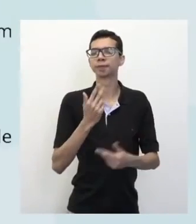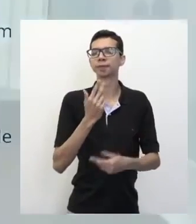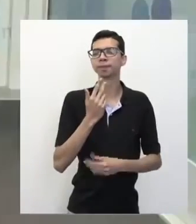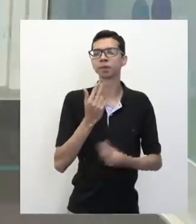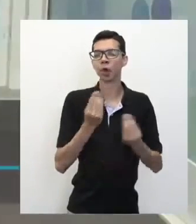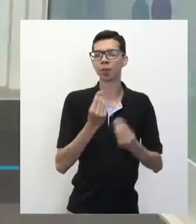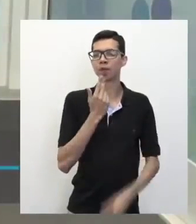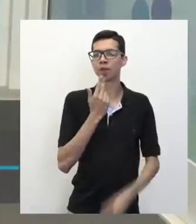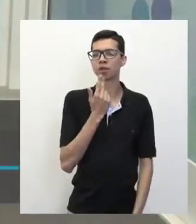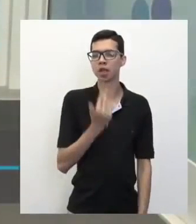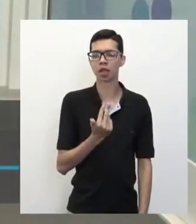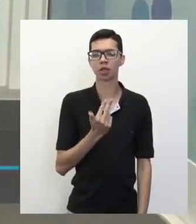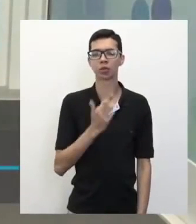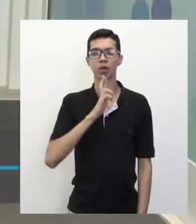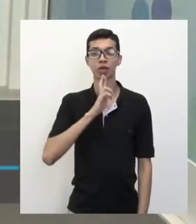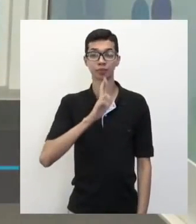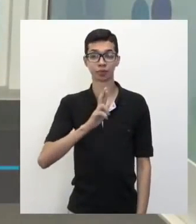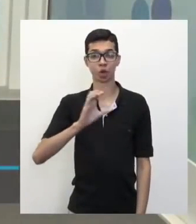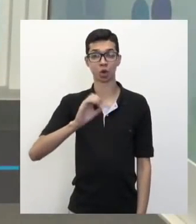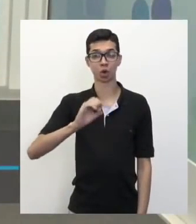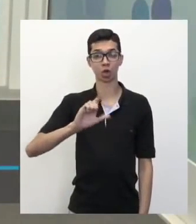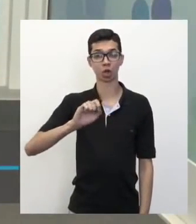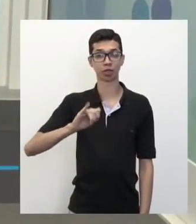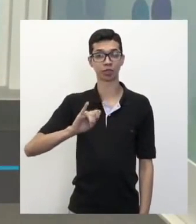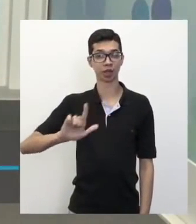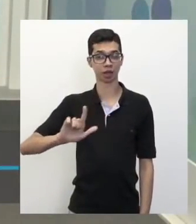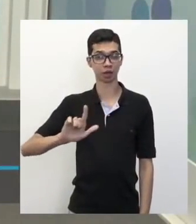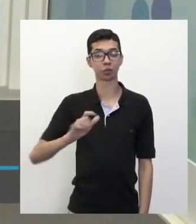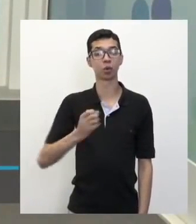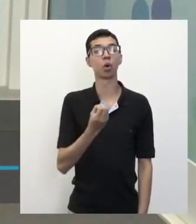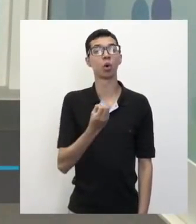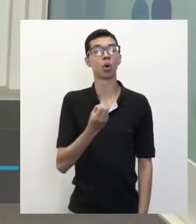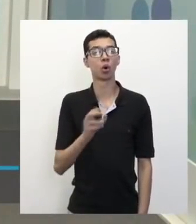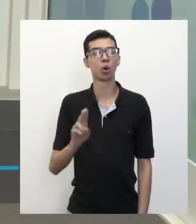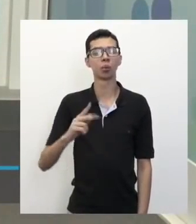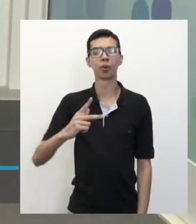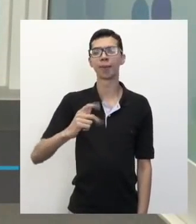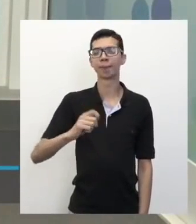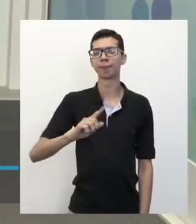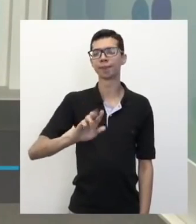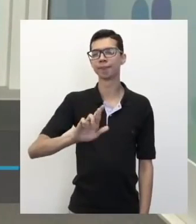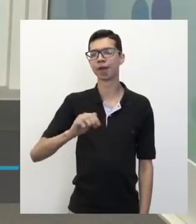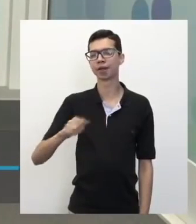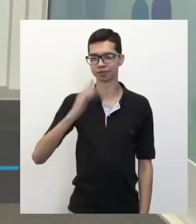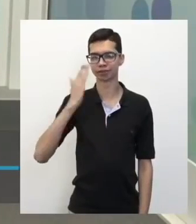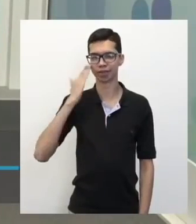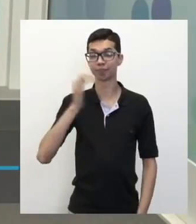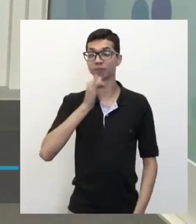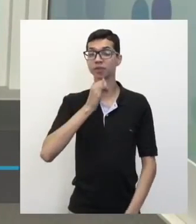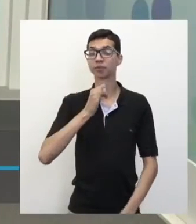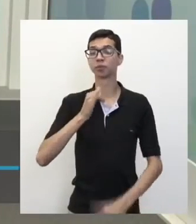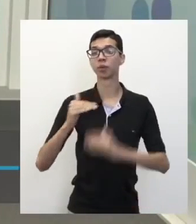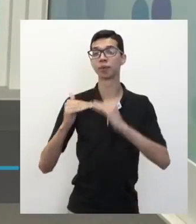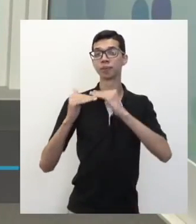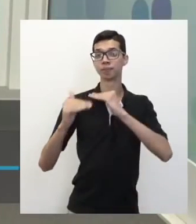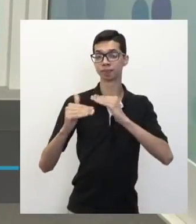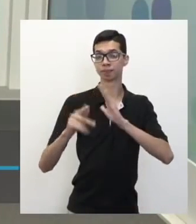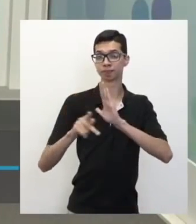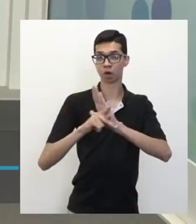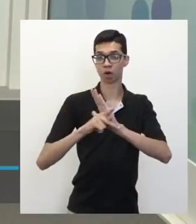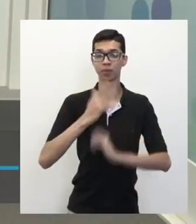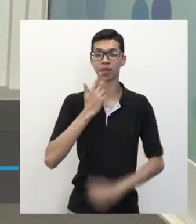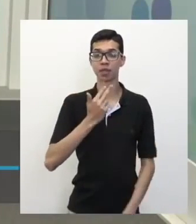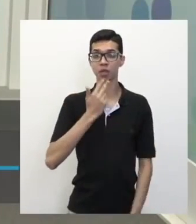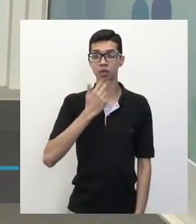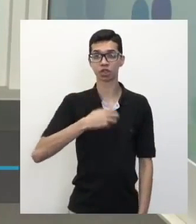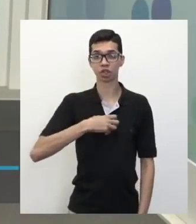aí? Coloquial ou padrão, hein? Isso é coloquial? Vocês tiveram dificuldade? Vocês perceberam que isso é Isso,